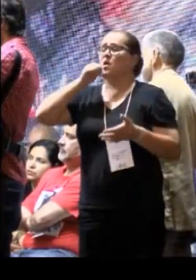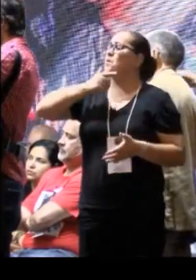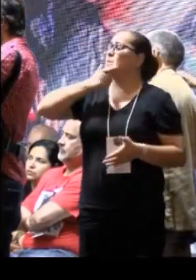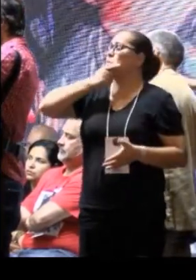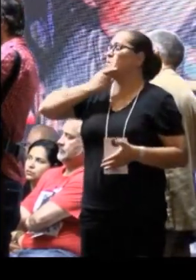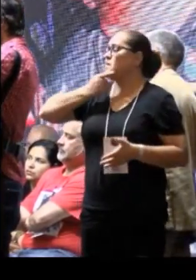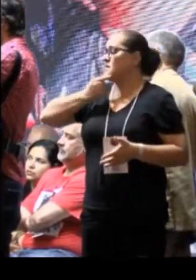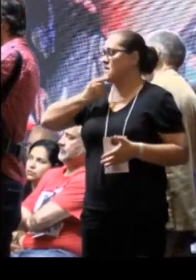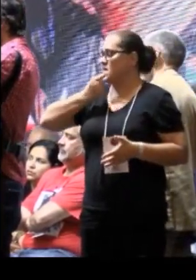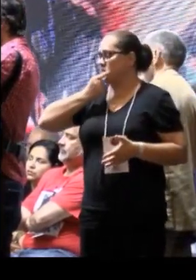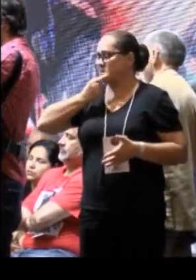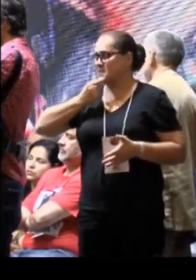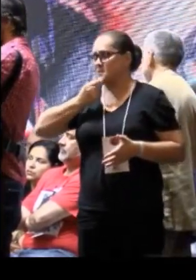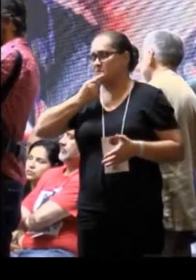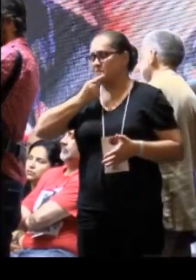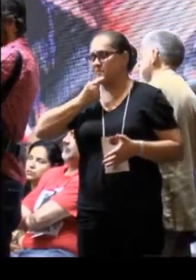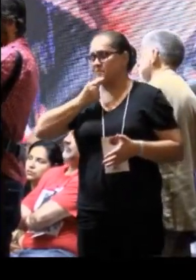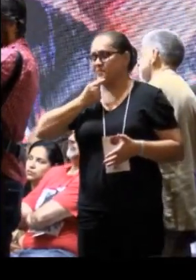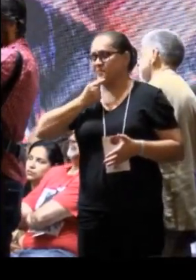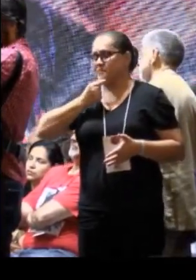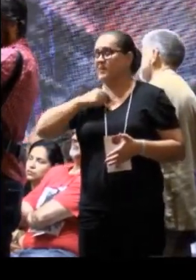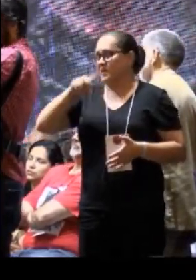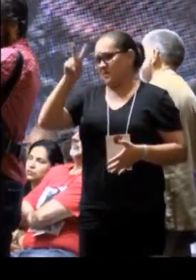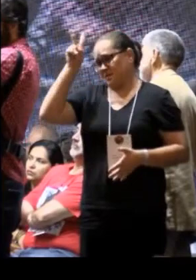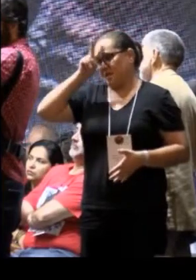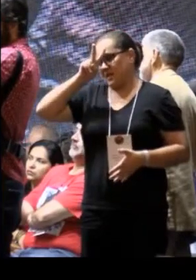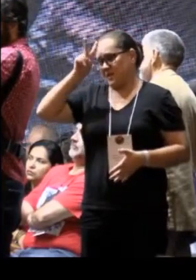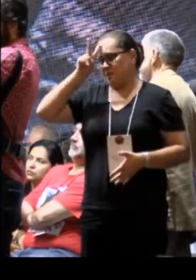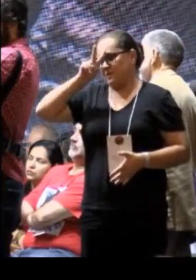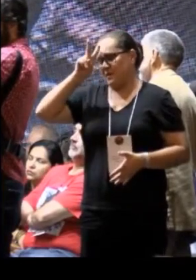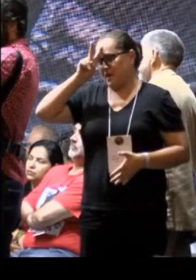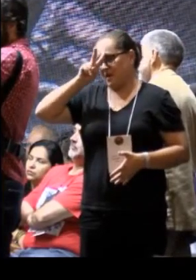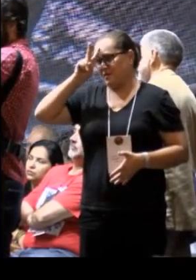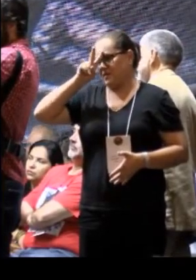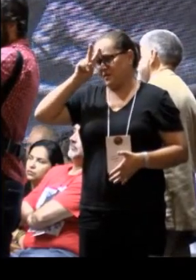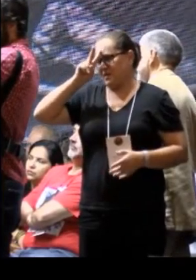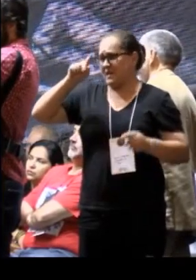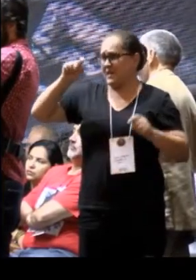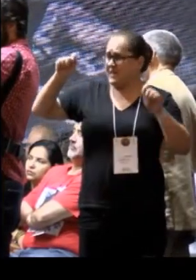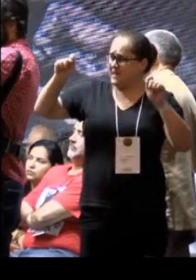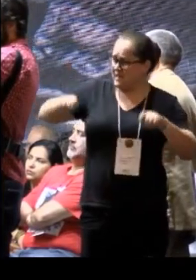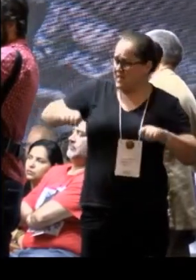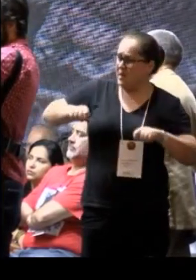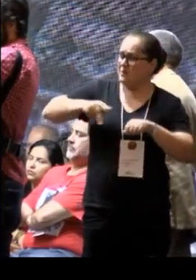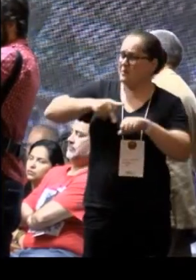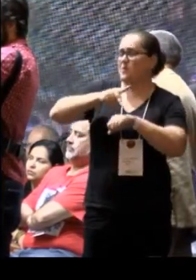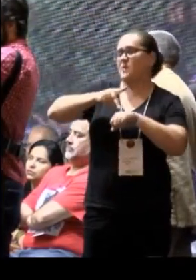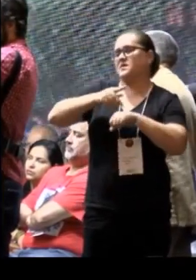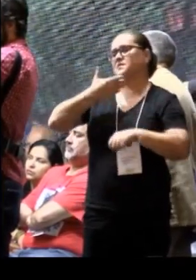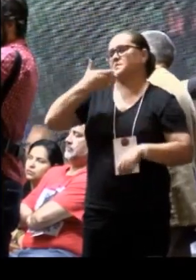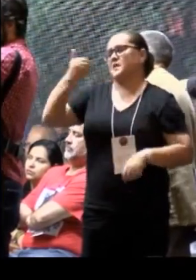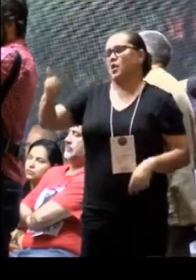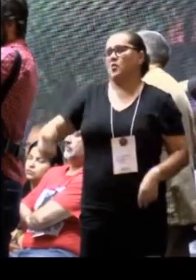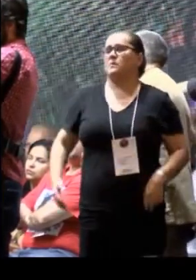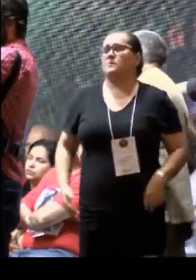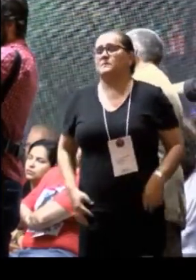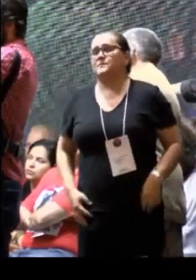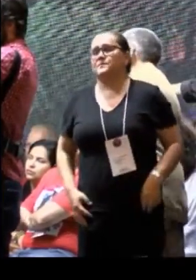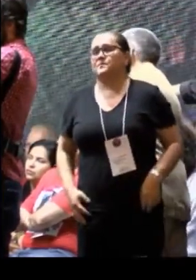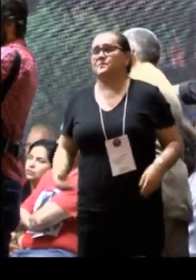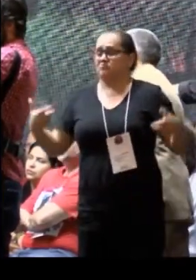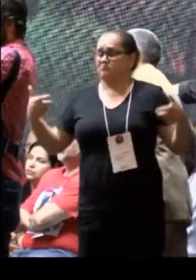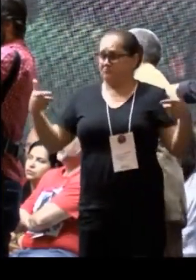mulheres que lembraram que a gente pode construir um país maior. Quero